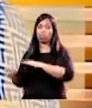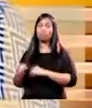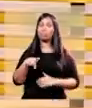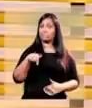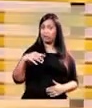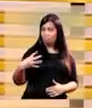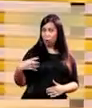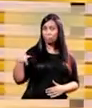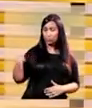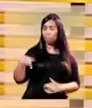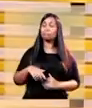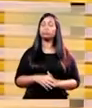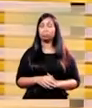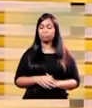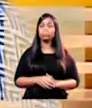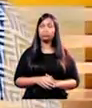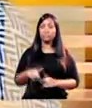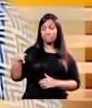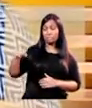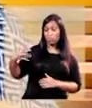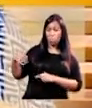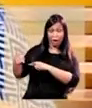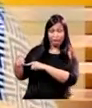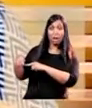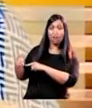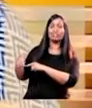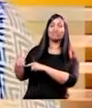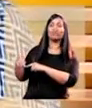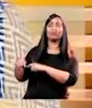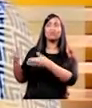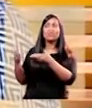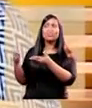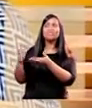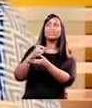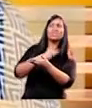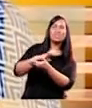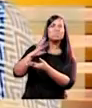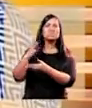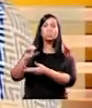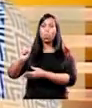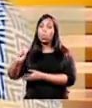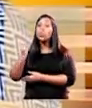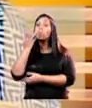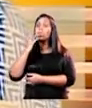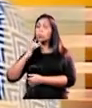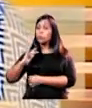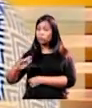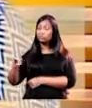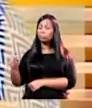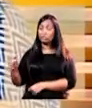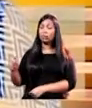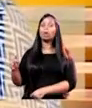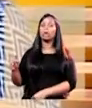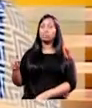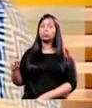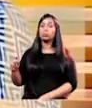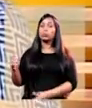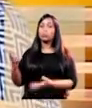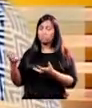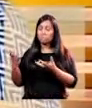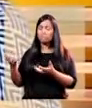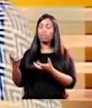institucional. Das 74, Das então, 74, né? Isso. Das 74, atualmente nós temos 8 crianças, né,